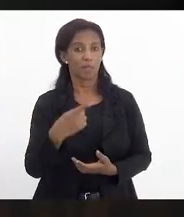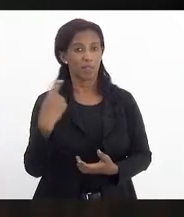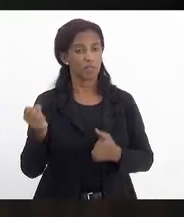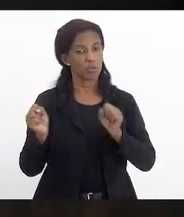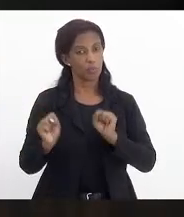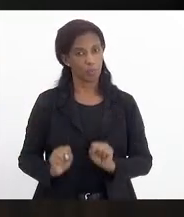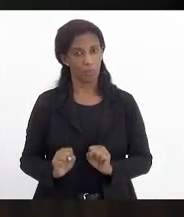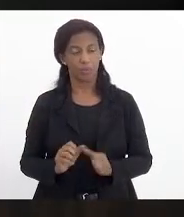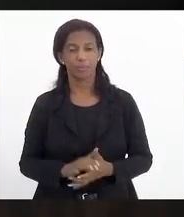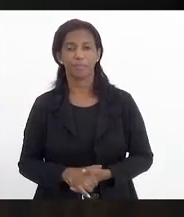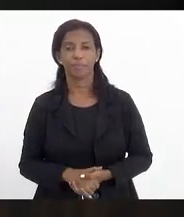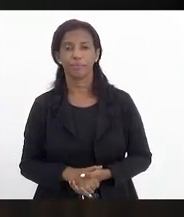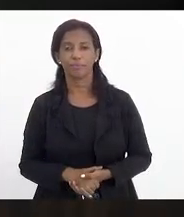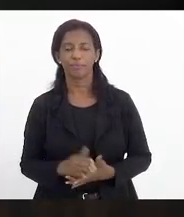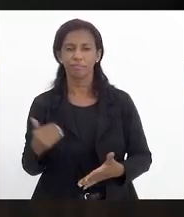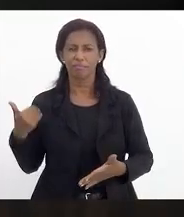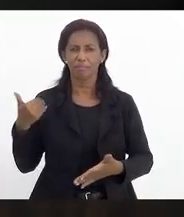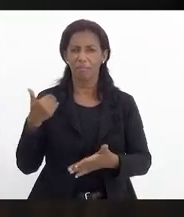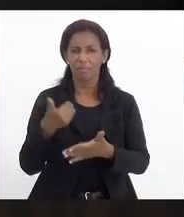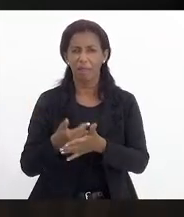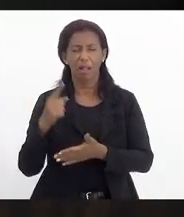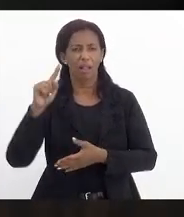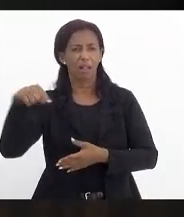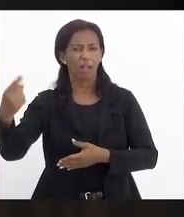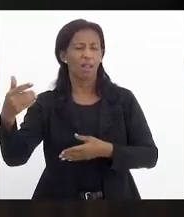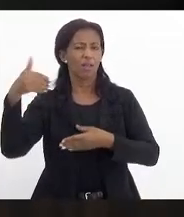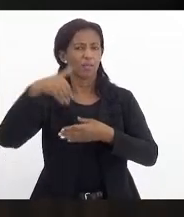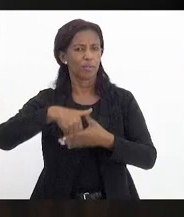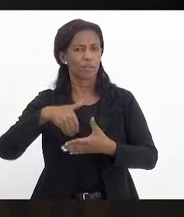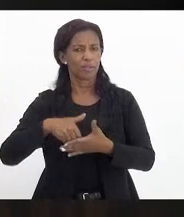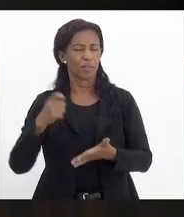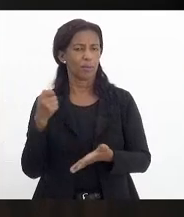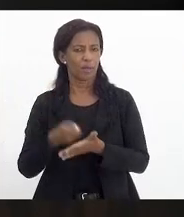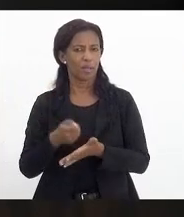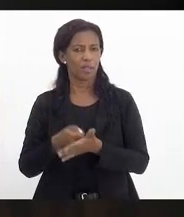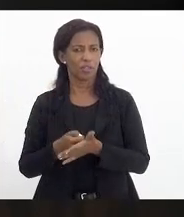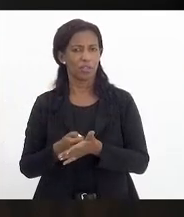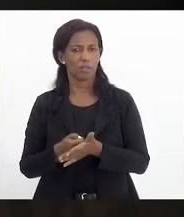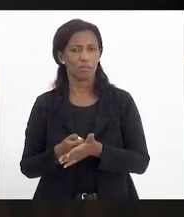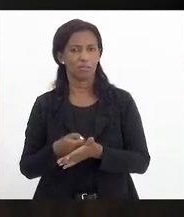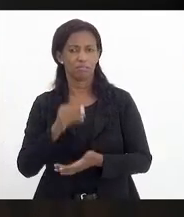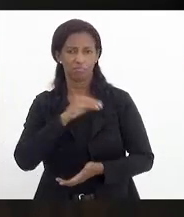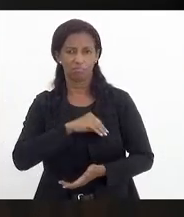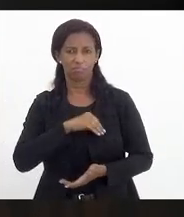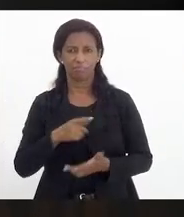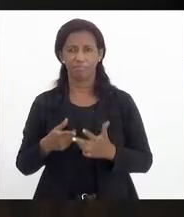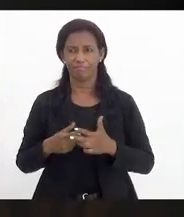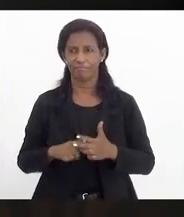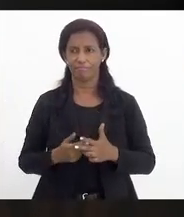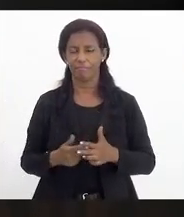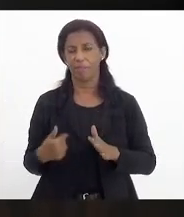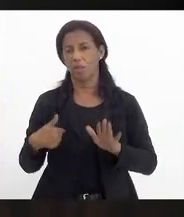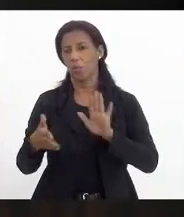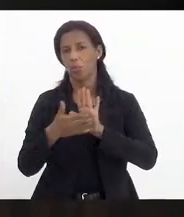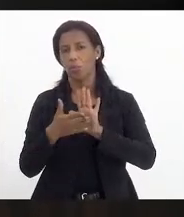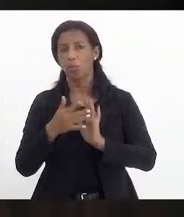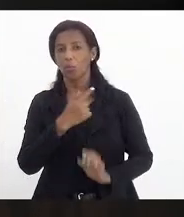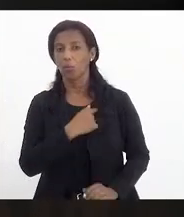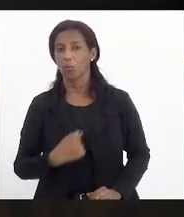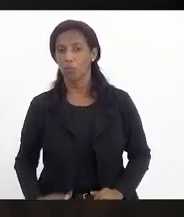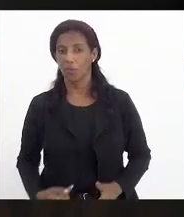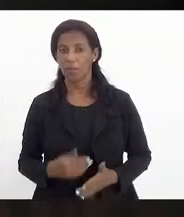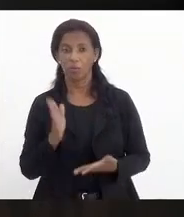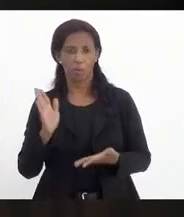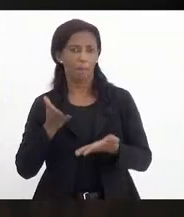possa enfrentar lá as votações com a garantia da correção salarial. Eu propus ao governador, uma